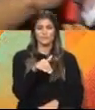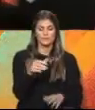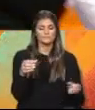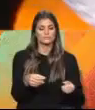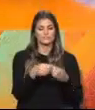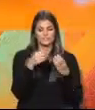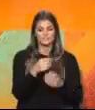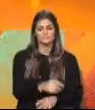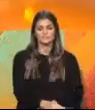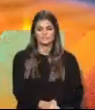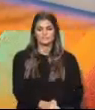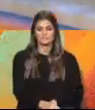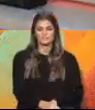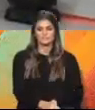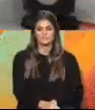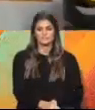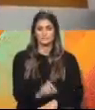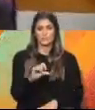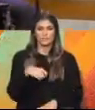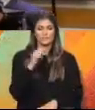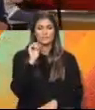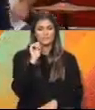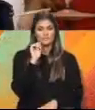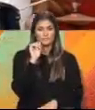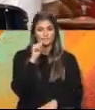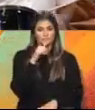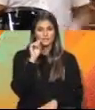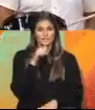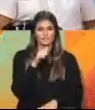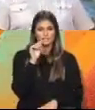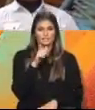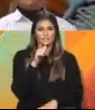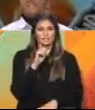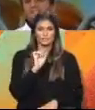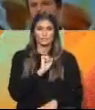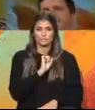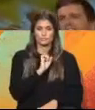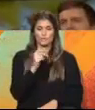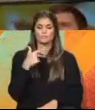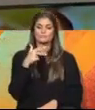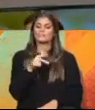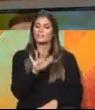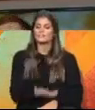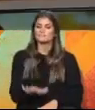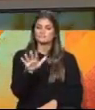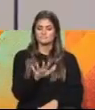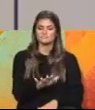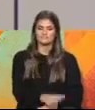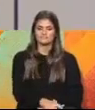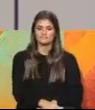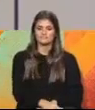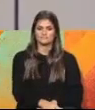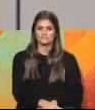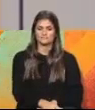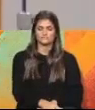vamos brindar com vinho verde que é do meu Portugal. E